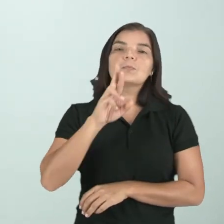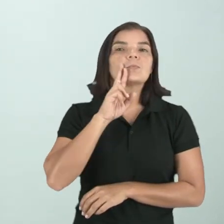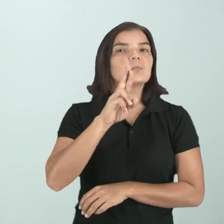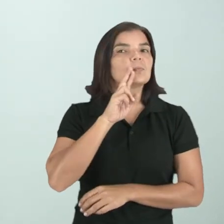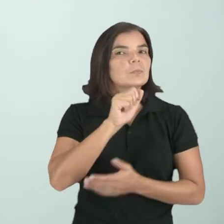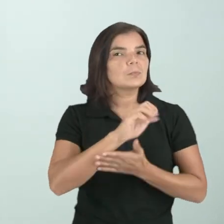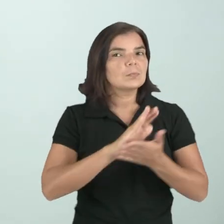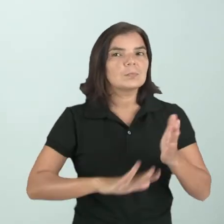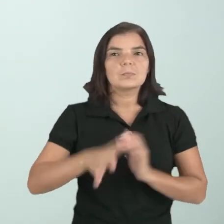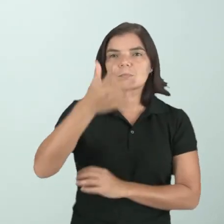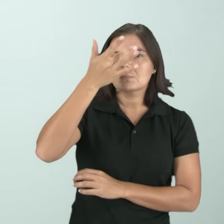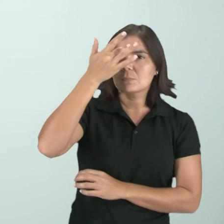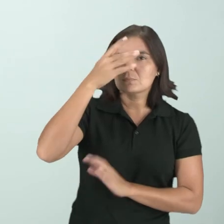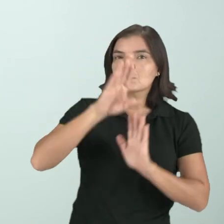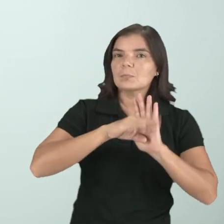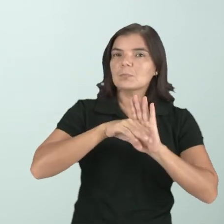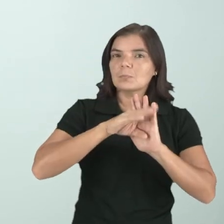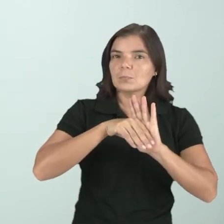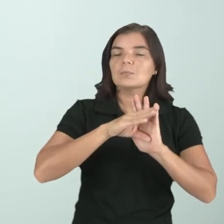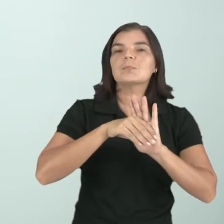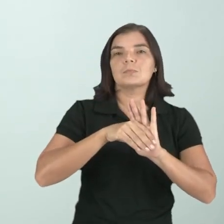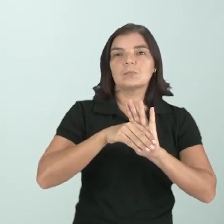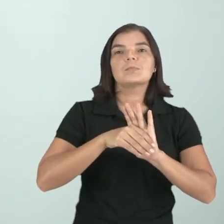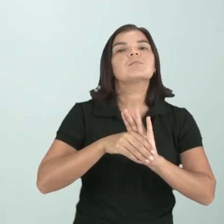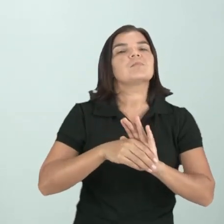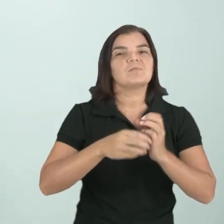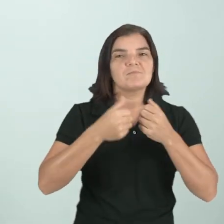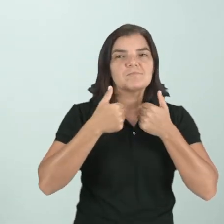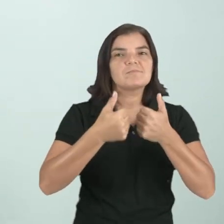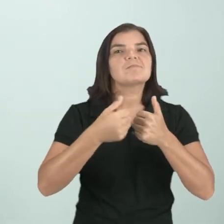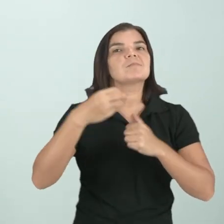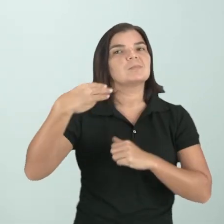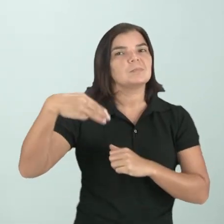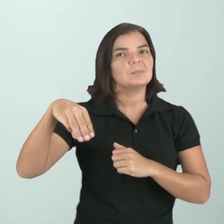exercícios, fixar o conteúdo para ficar fera aí nos assuntos de